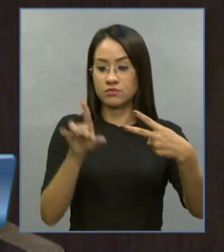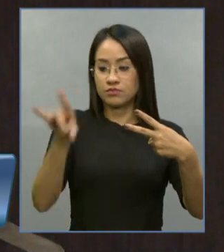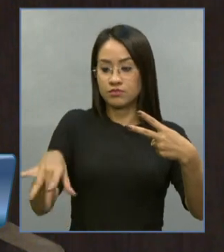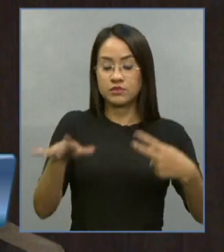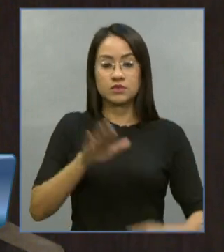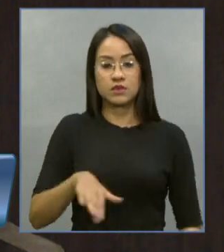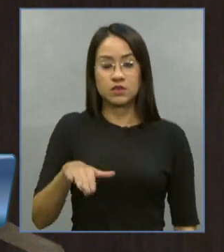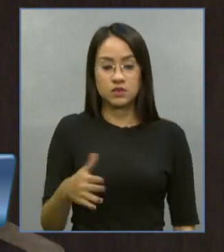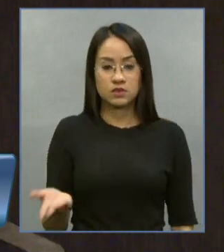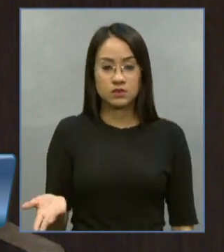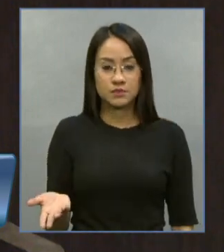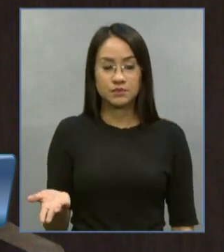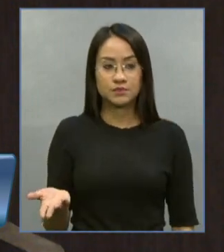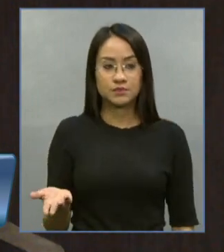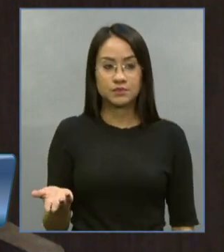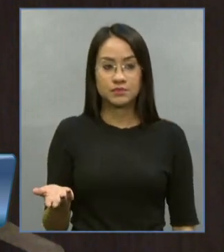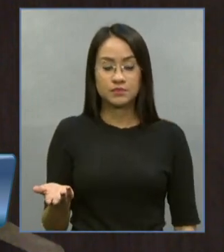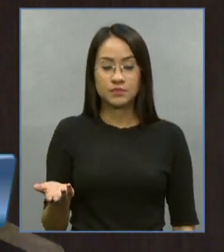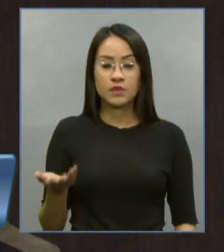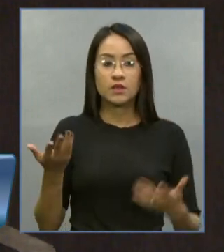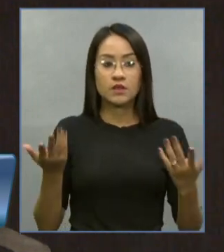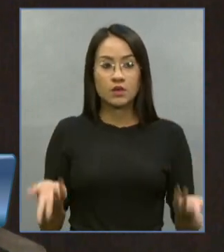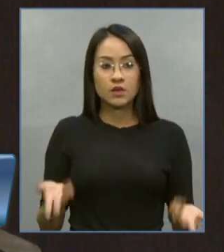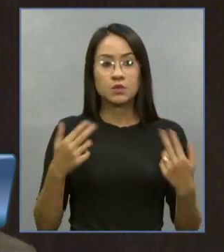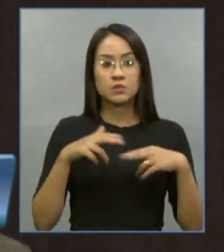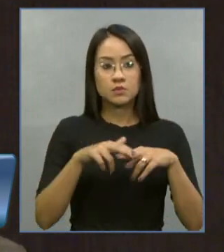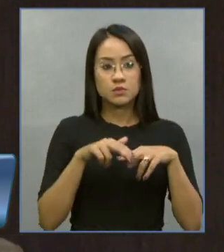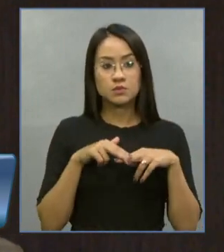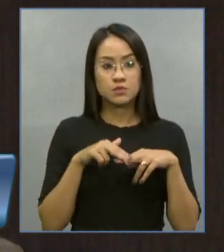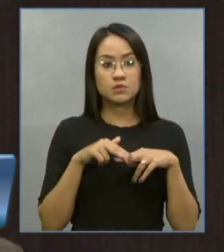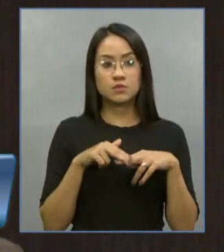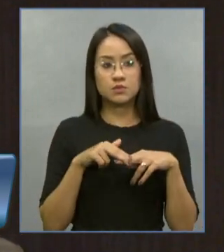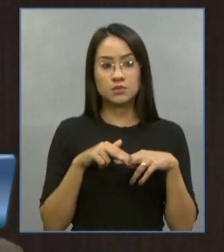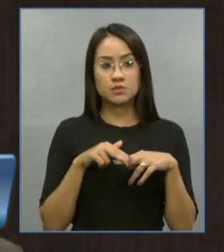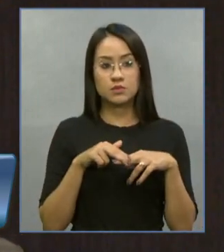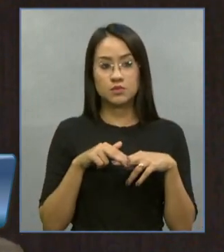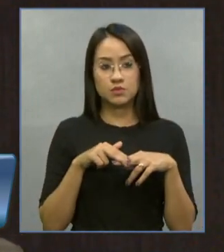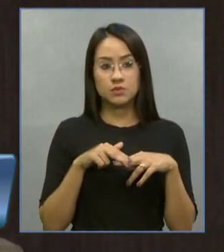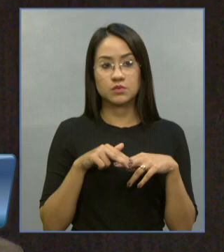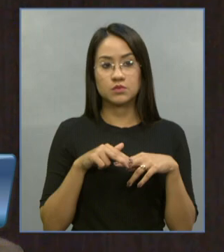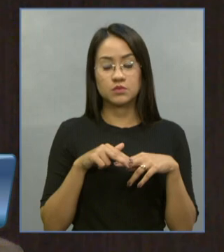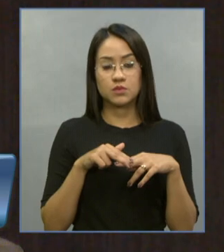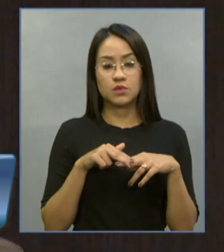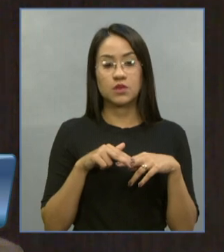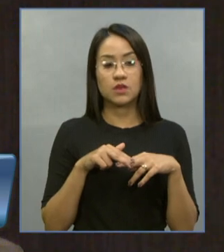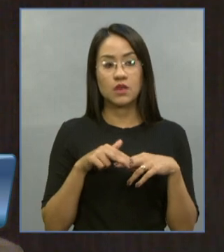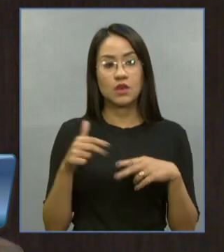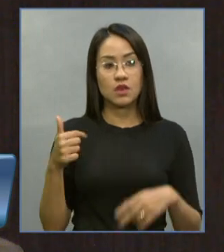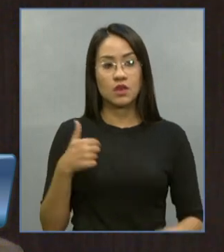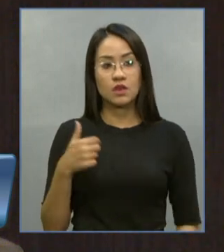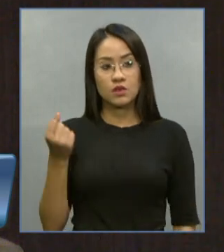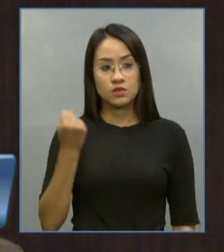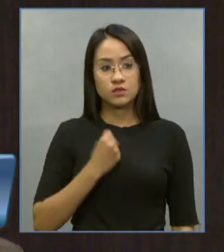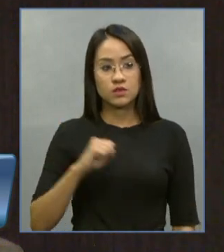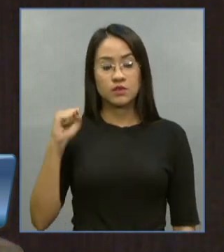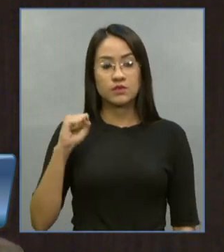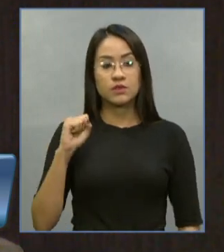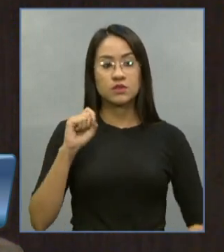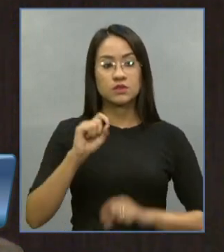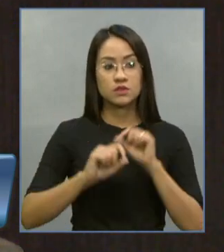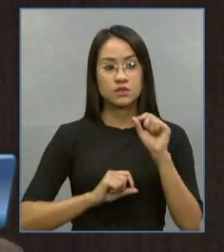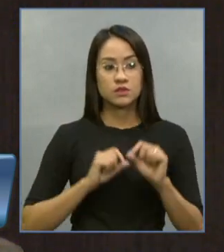de incapaz, né? Nesse caso, que se trata sobretudo disso. Veja, eu, inclusive, defendo que esses insumos